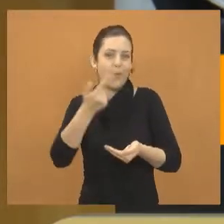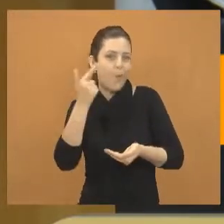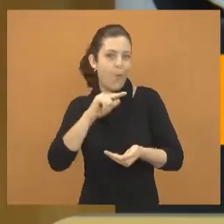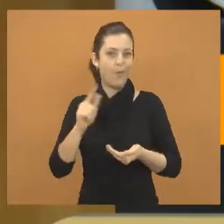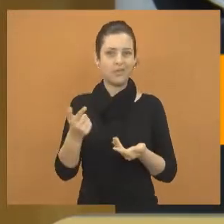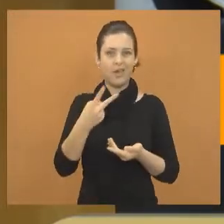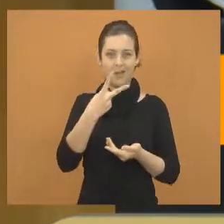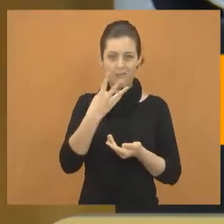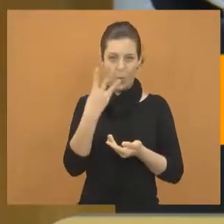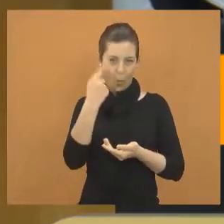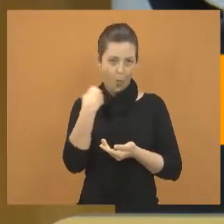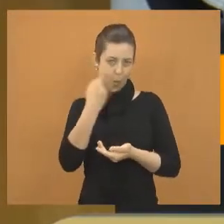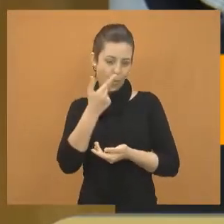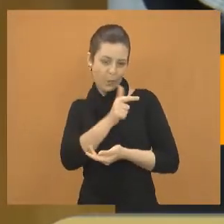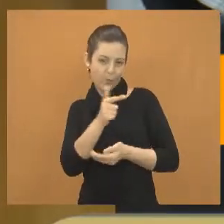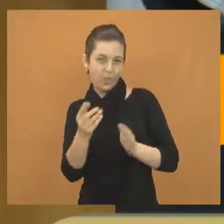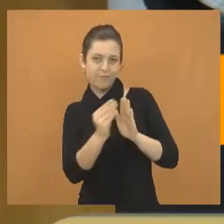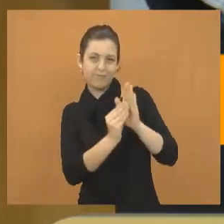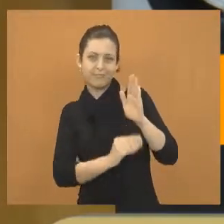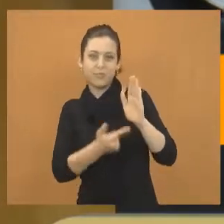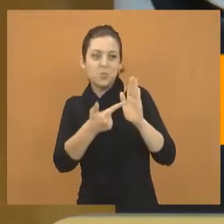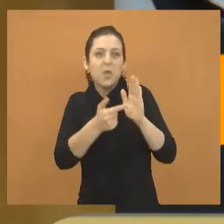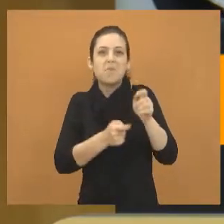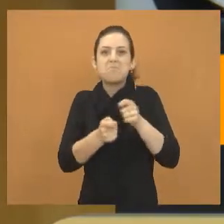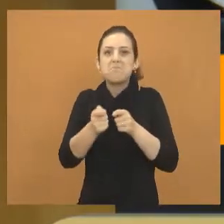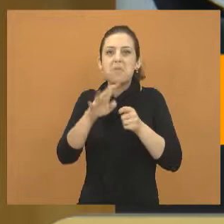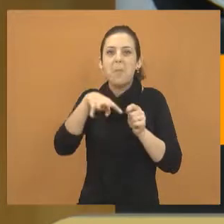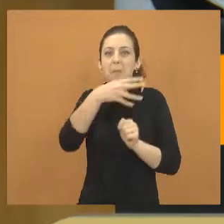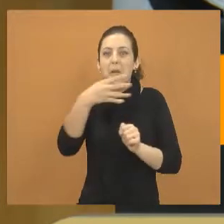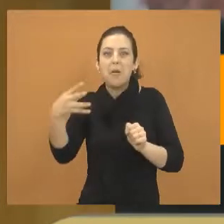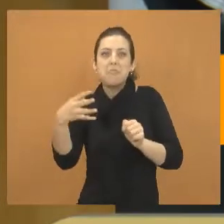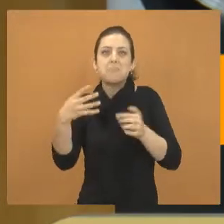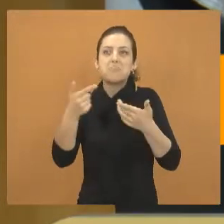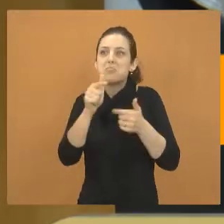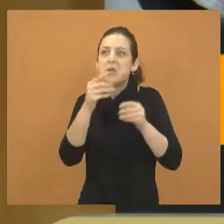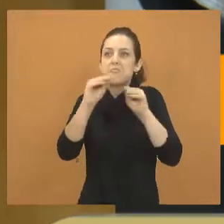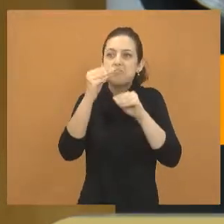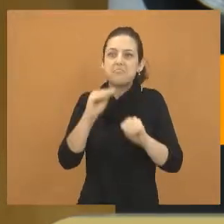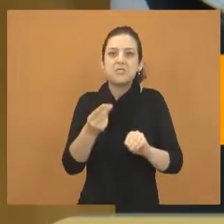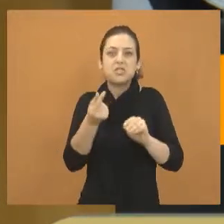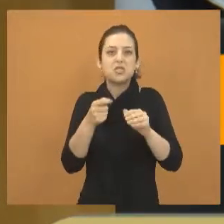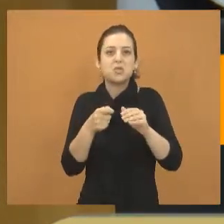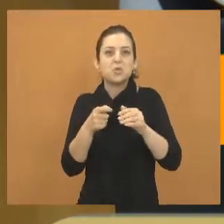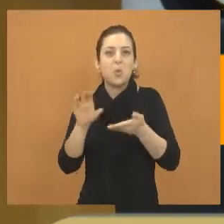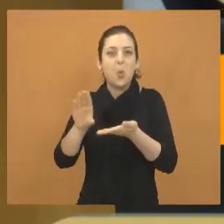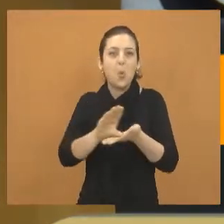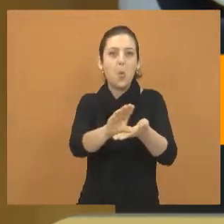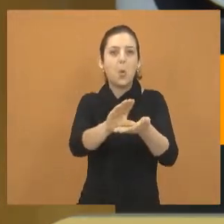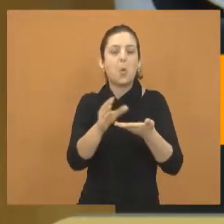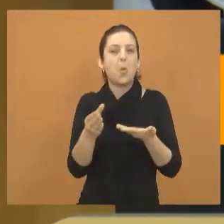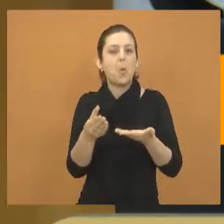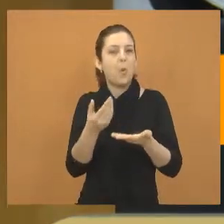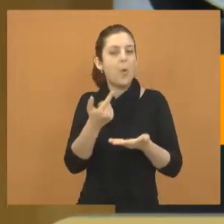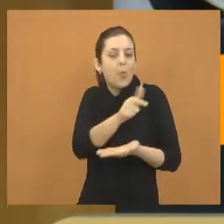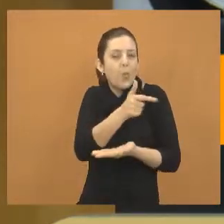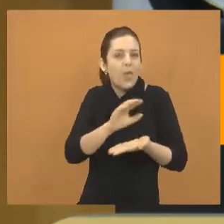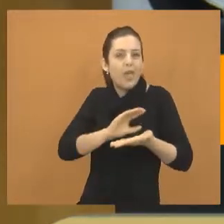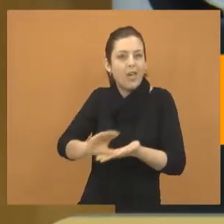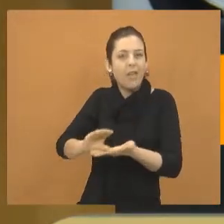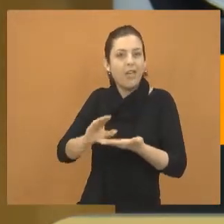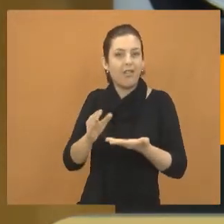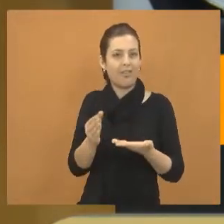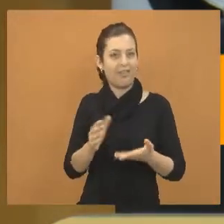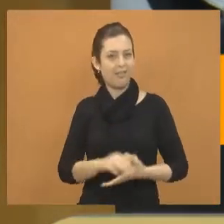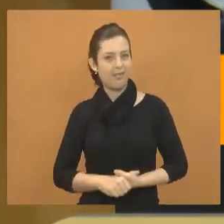horas, não tem previsão de acontecer, portanto, não tem recurso canalizado para isso. E o pronto-socorro,